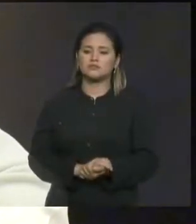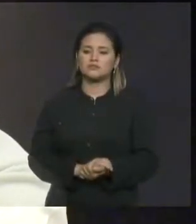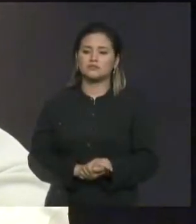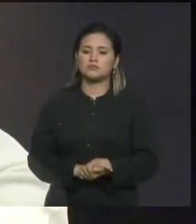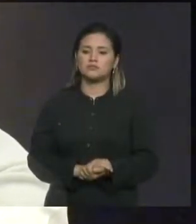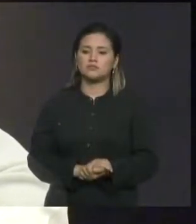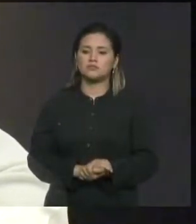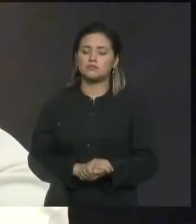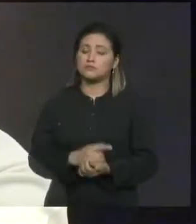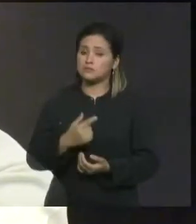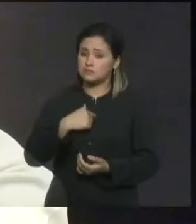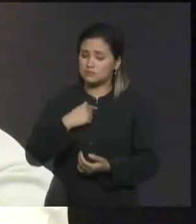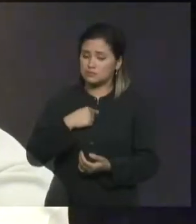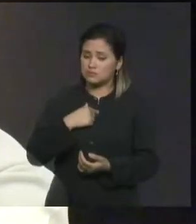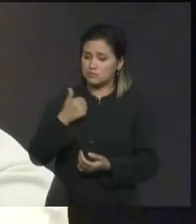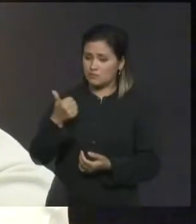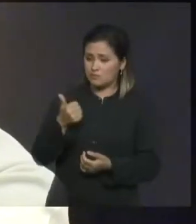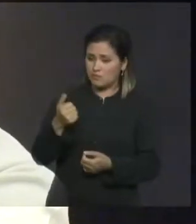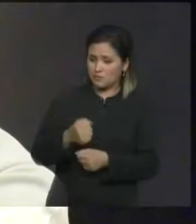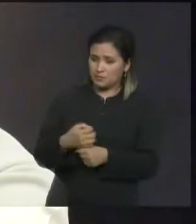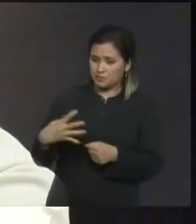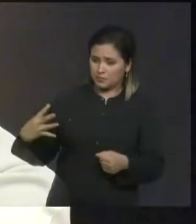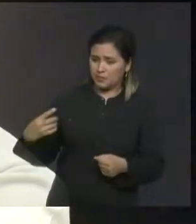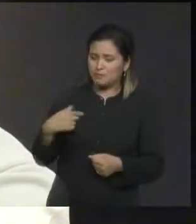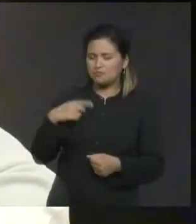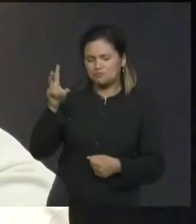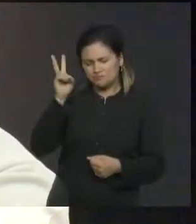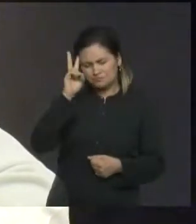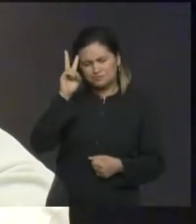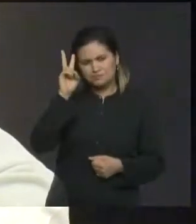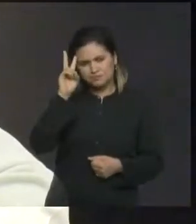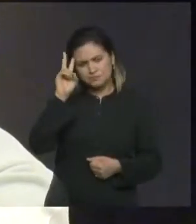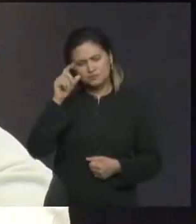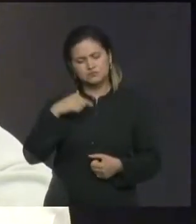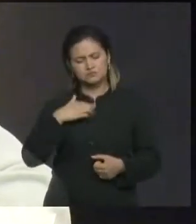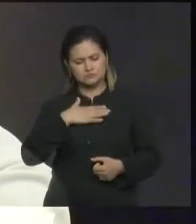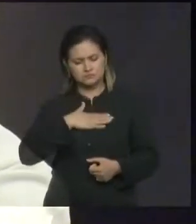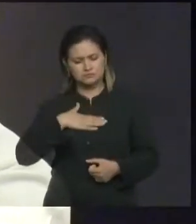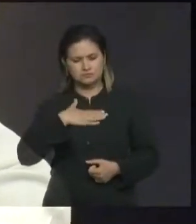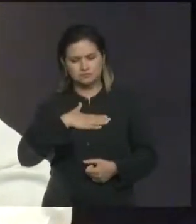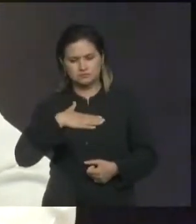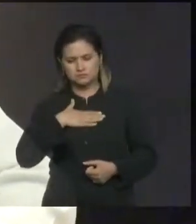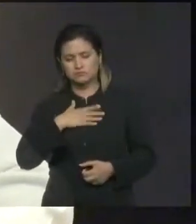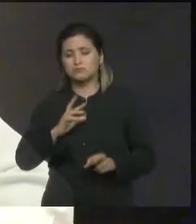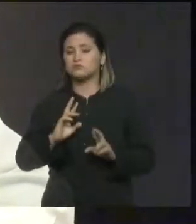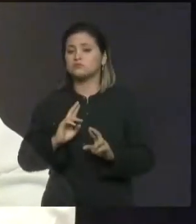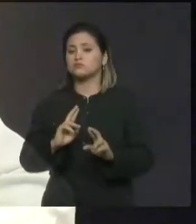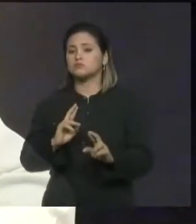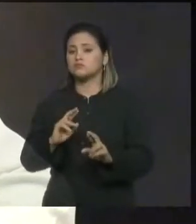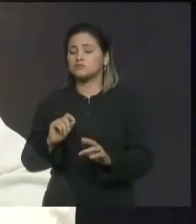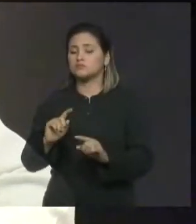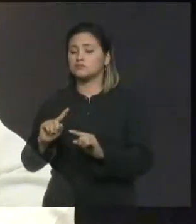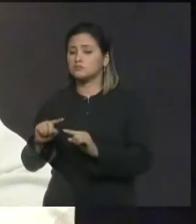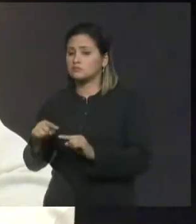meu primeiro mandato, isso me marcou muito e eu estava comemorando. E eu espero que daqui a um ano nós